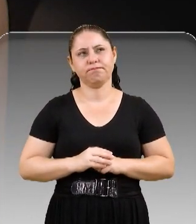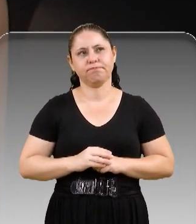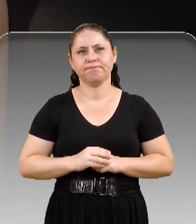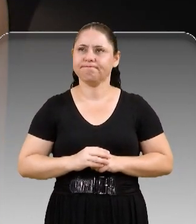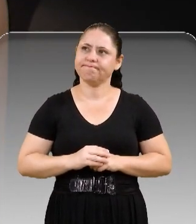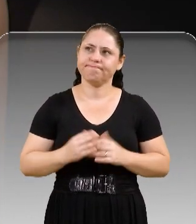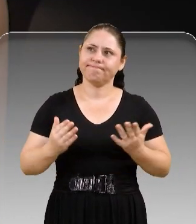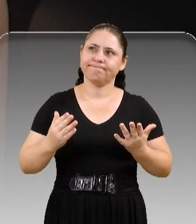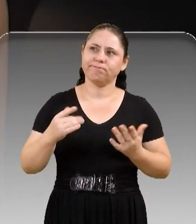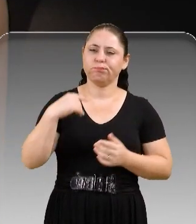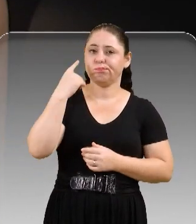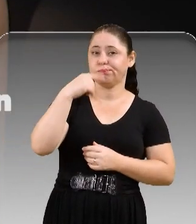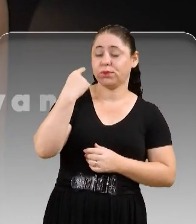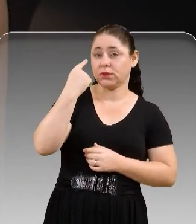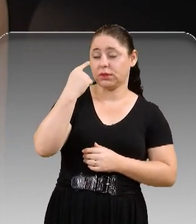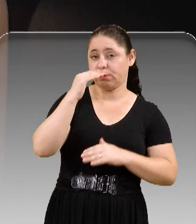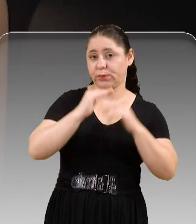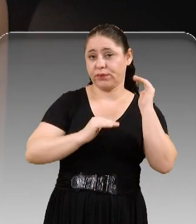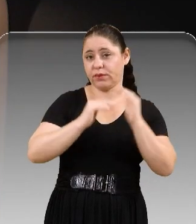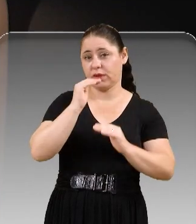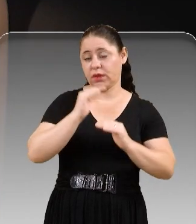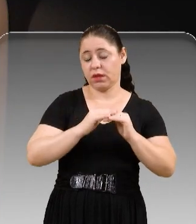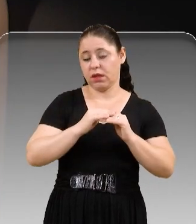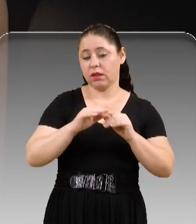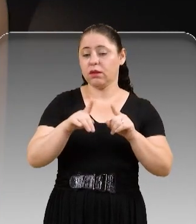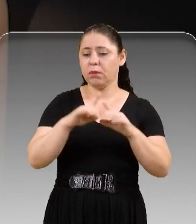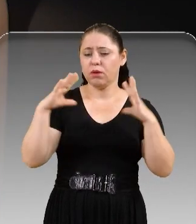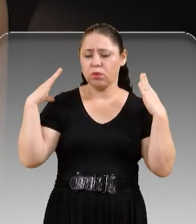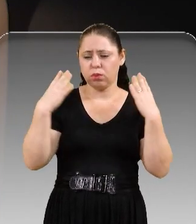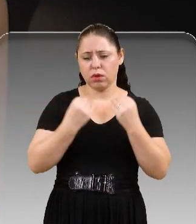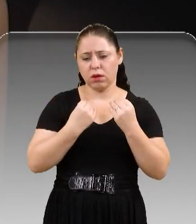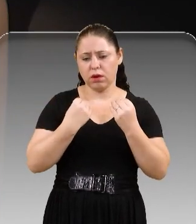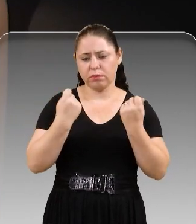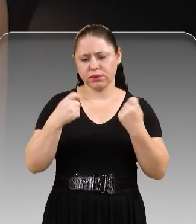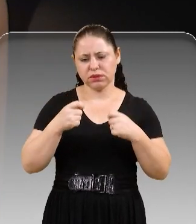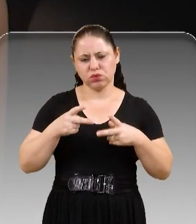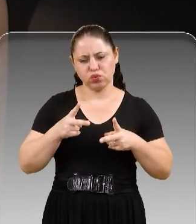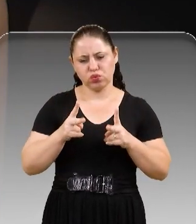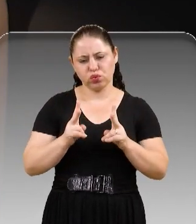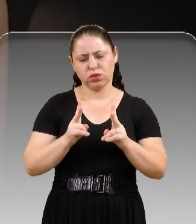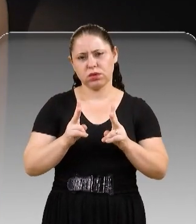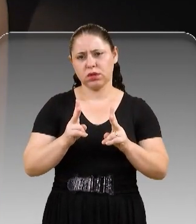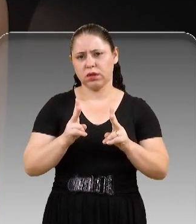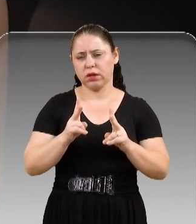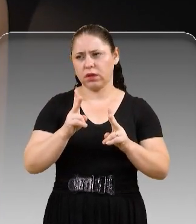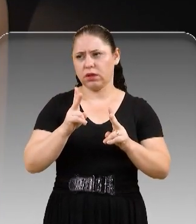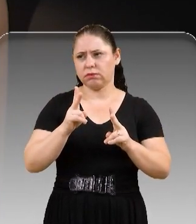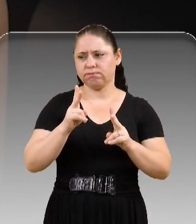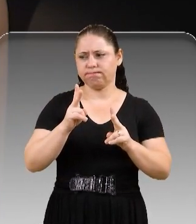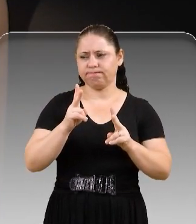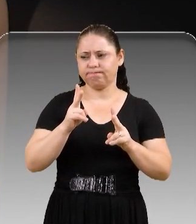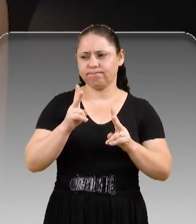O advogado, ou até o magistrado, eu penso que ele tem que estar em constante